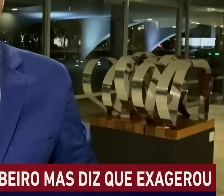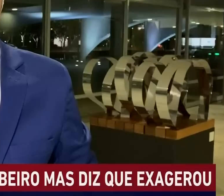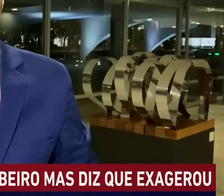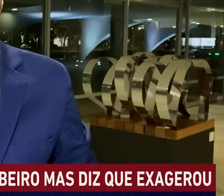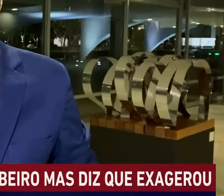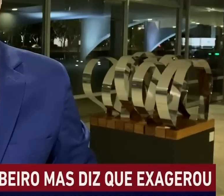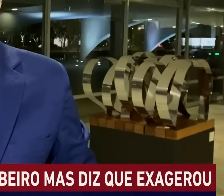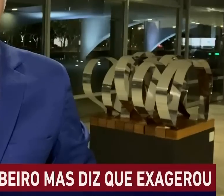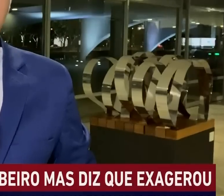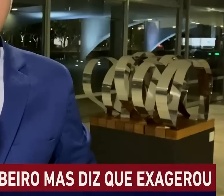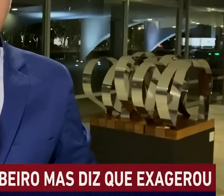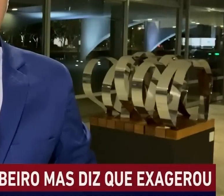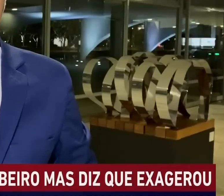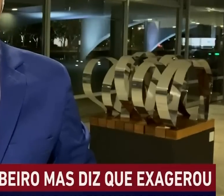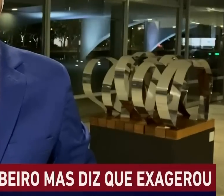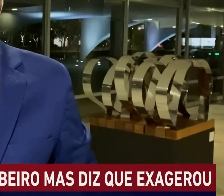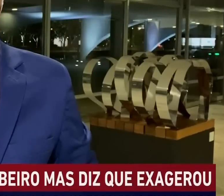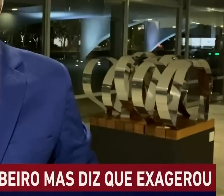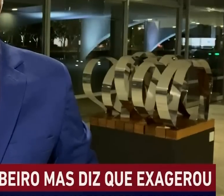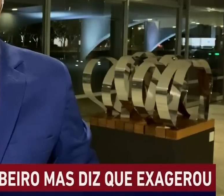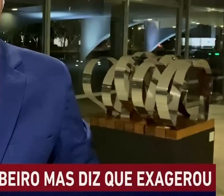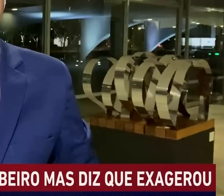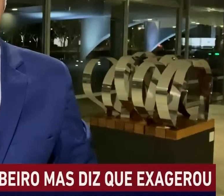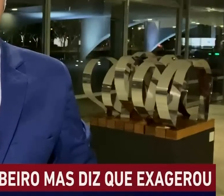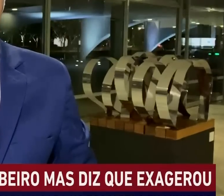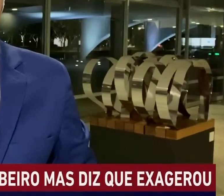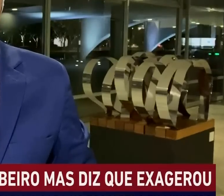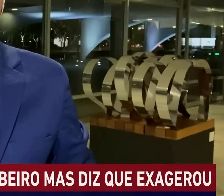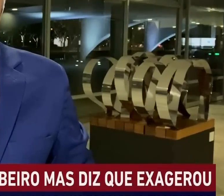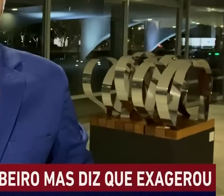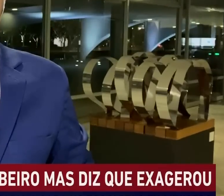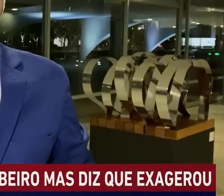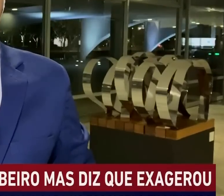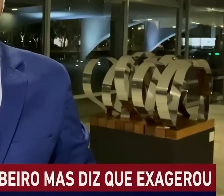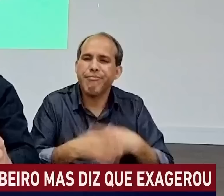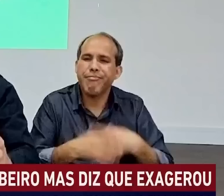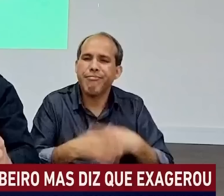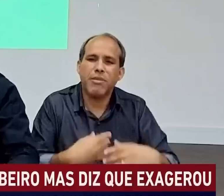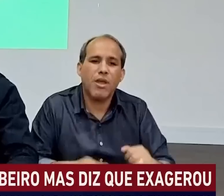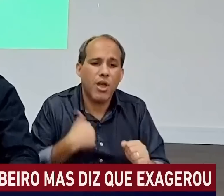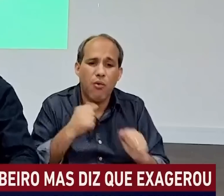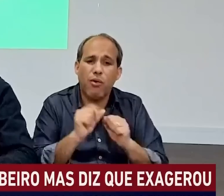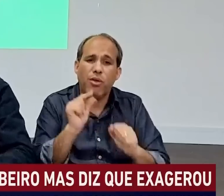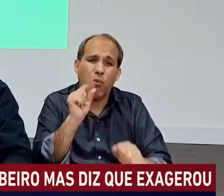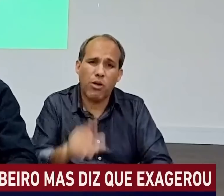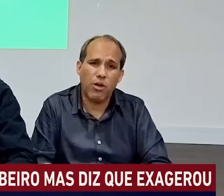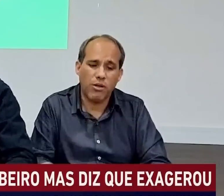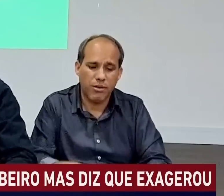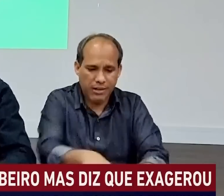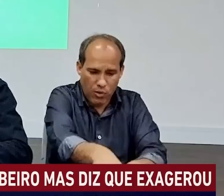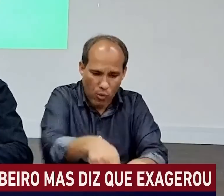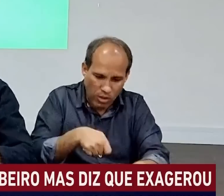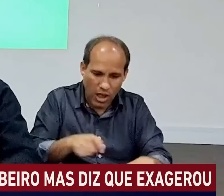ex-ministro Milton Ribeiro. E aí sim, ele voltou a falar que ele havia exagerado quando ele disse que ele colocava a cara no